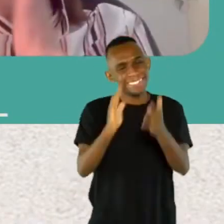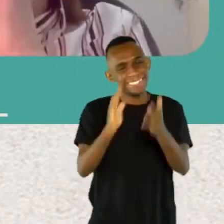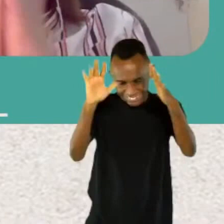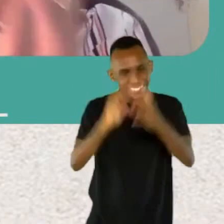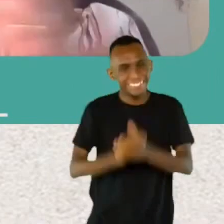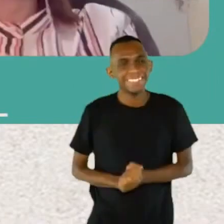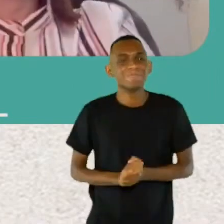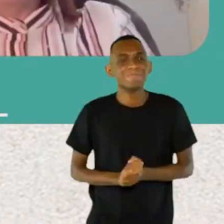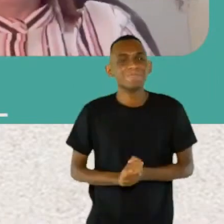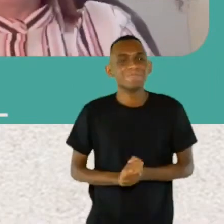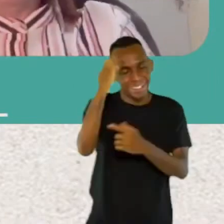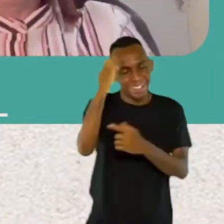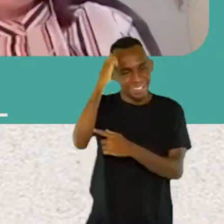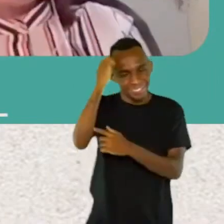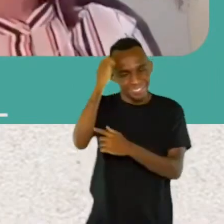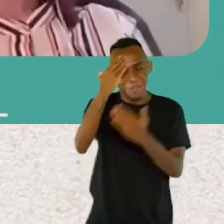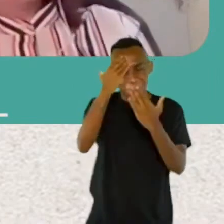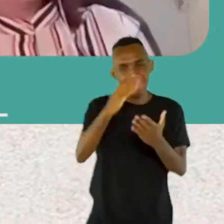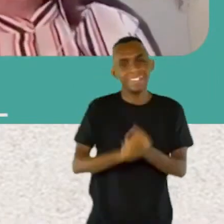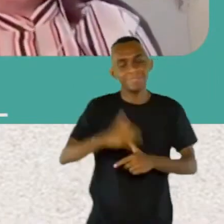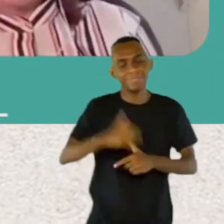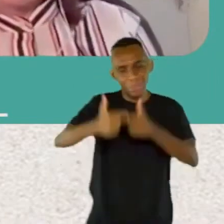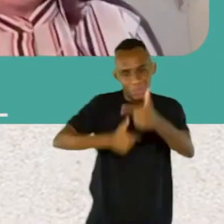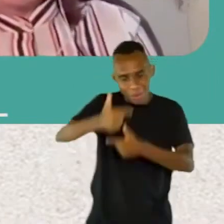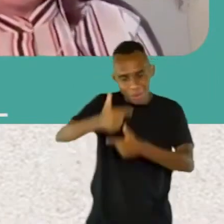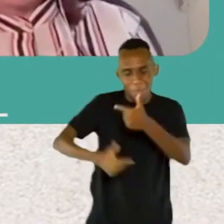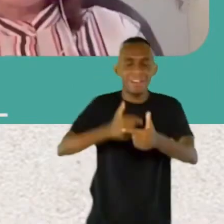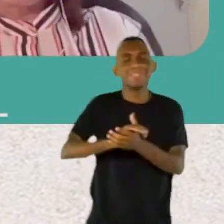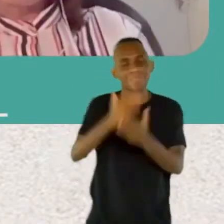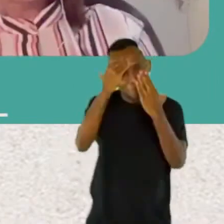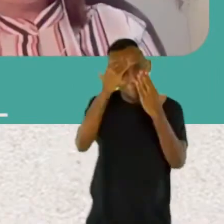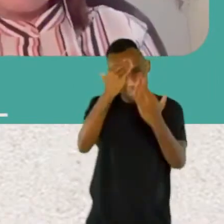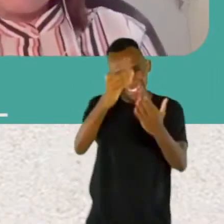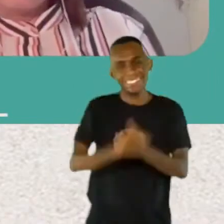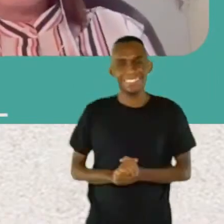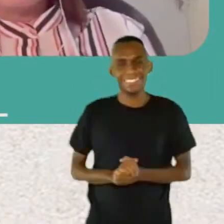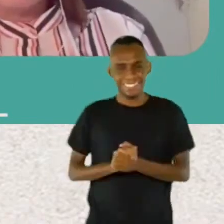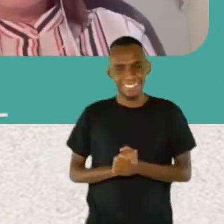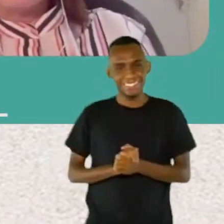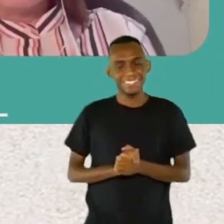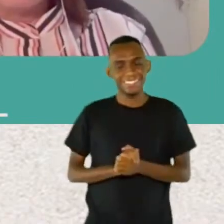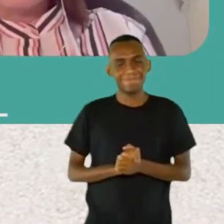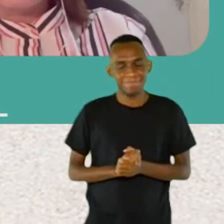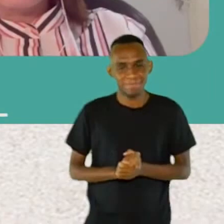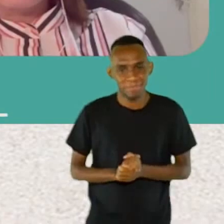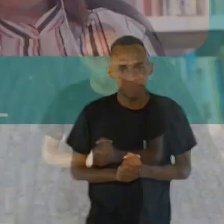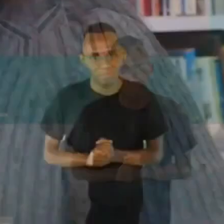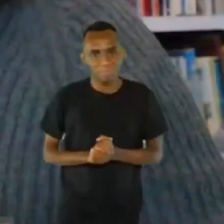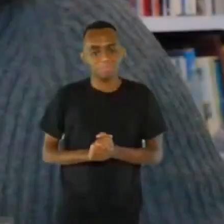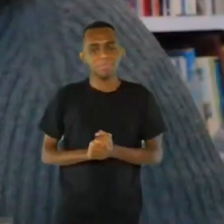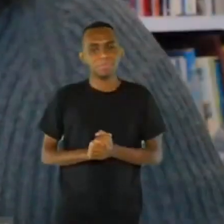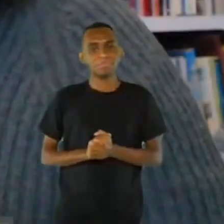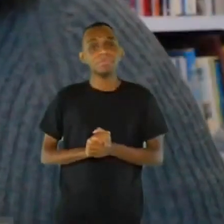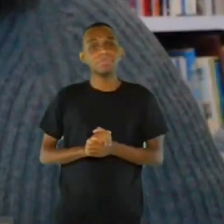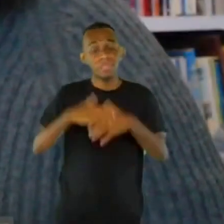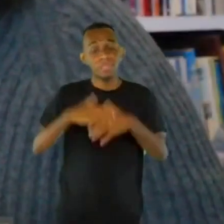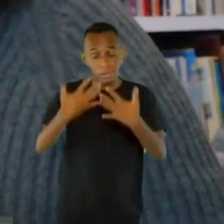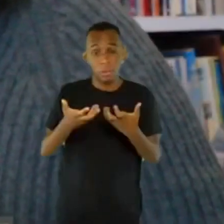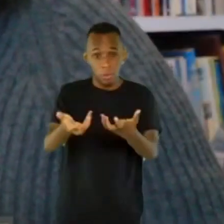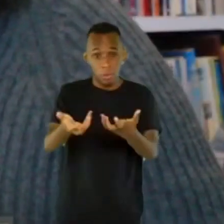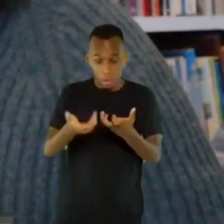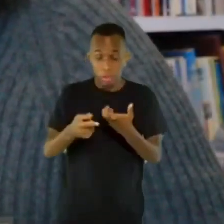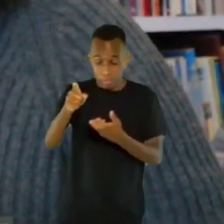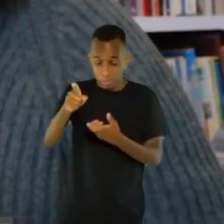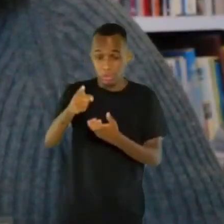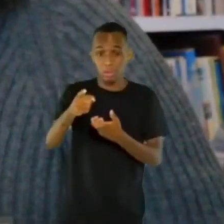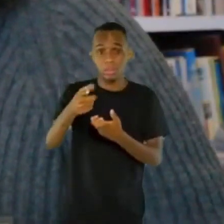Obrigado, Eduardo. Muito obrigado pelo seu trabalho. Obrigada, Eduardo. E gentil. Patrícia, então eu queria passar a palavra para